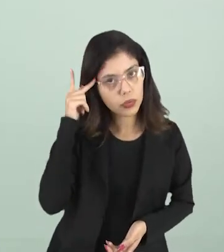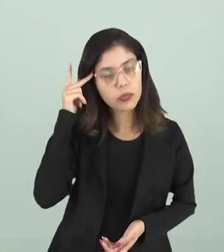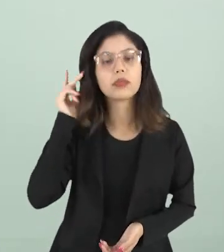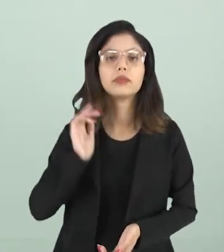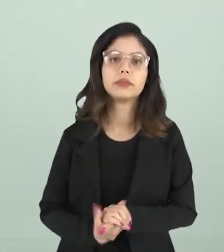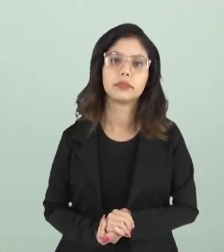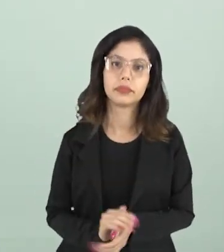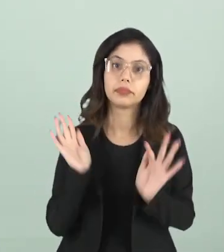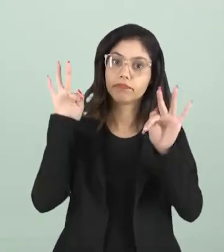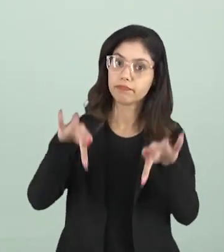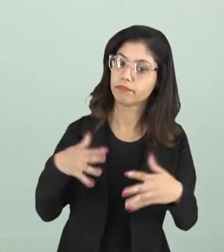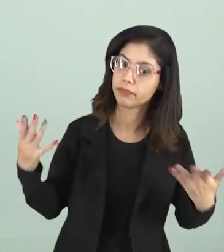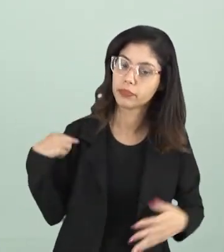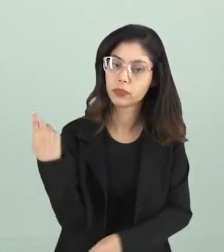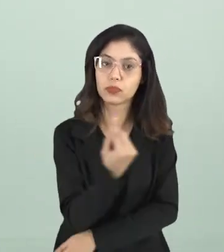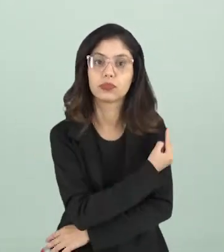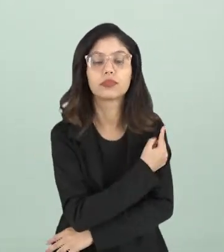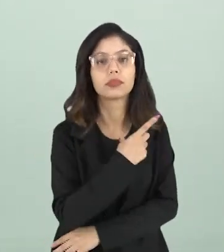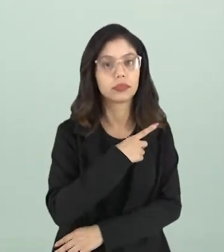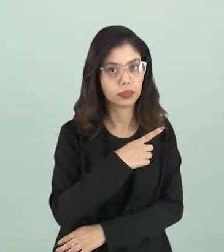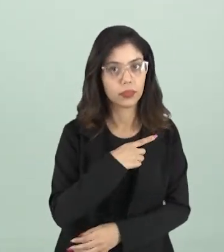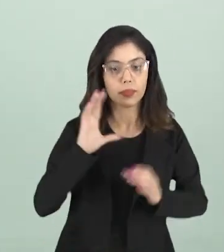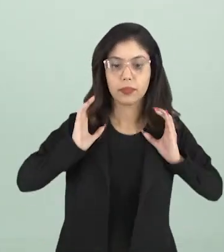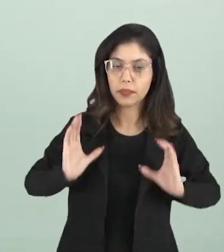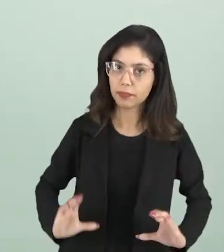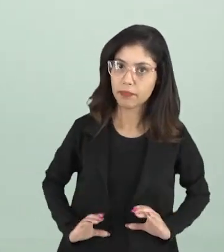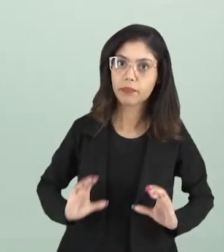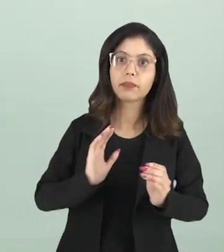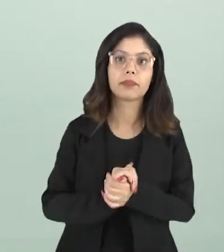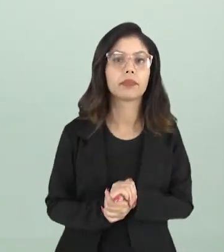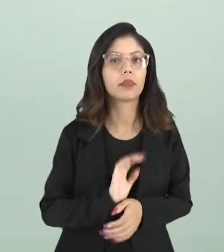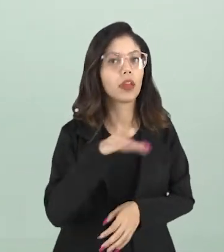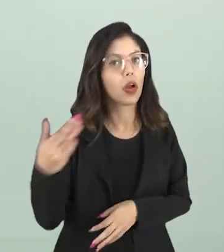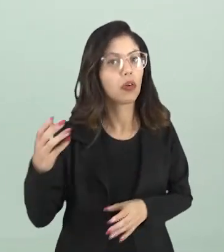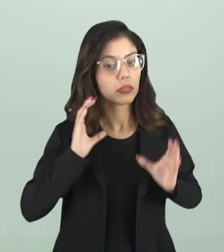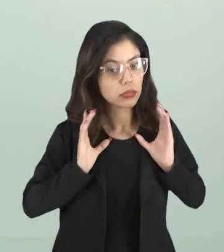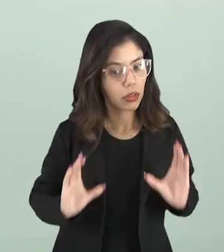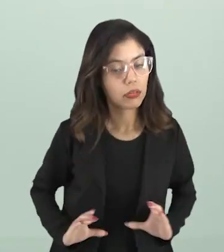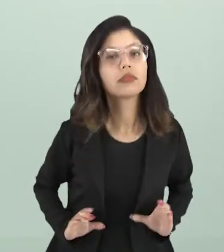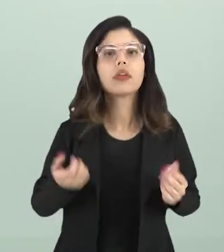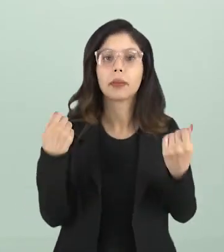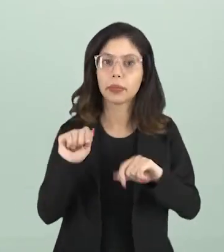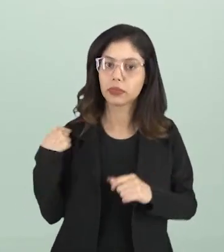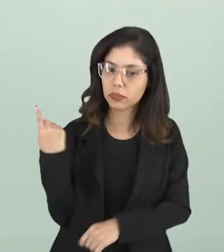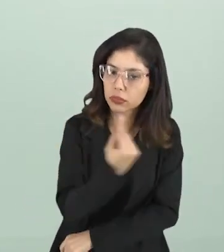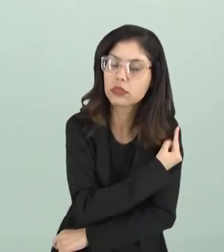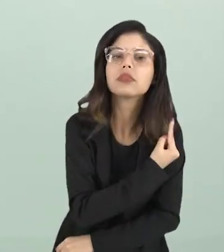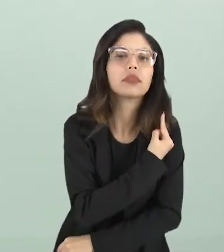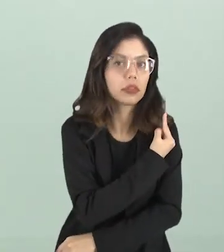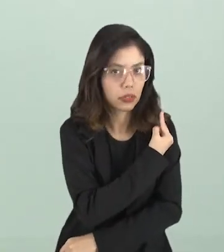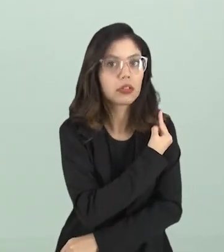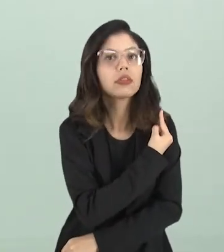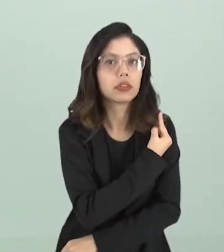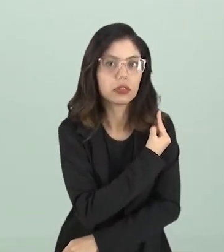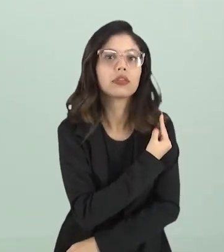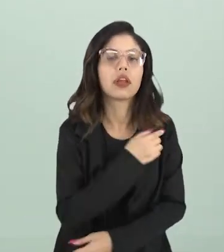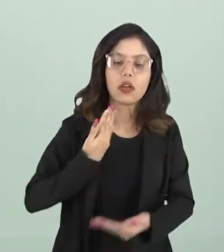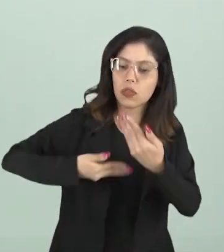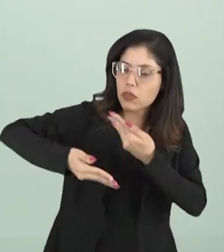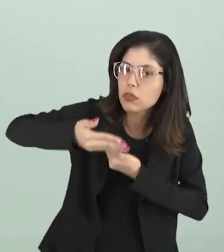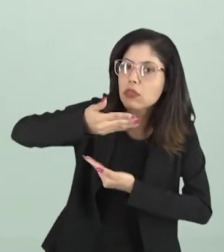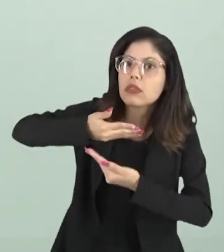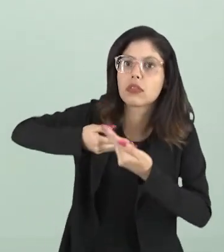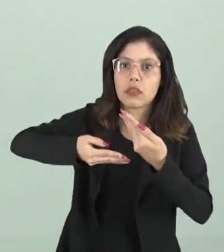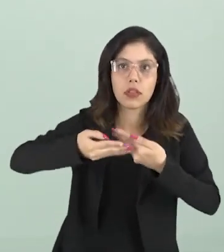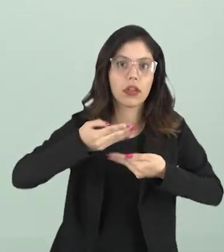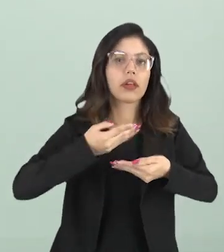pessoas. Afinal, nós somos cidadãos. E enquanto cidadãos, nós temos que nos envolver,